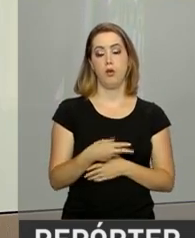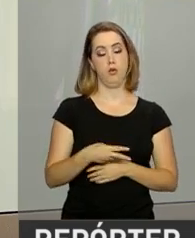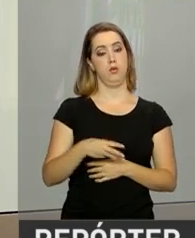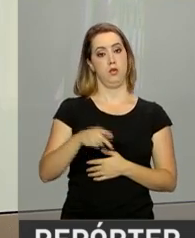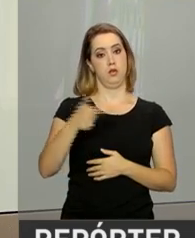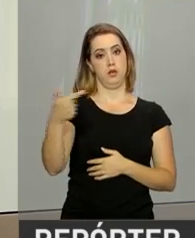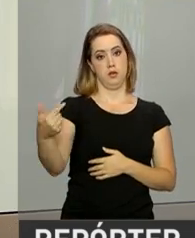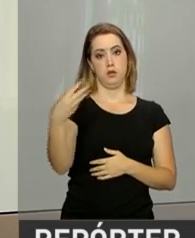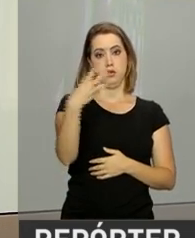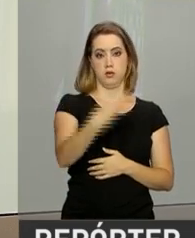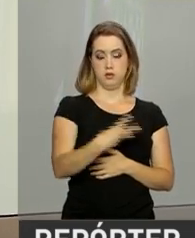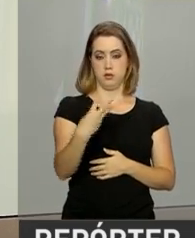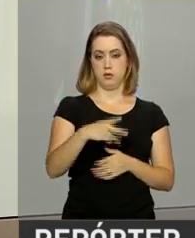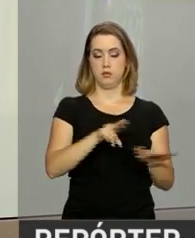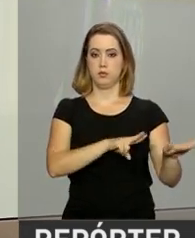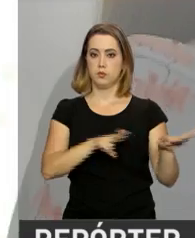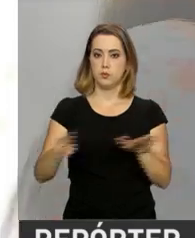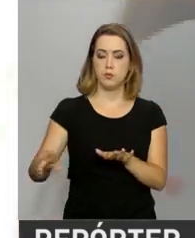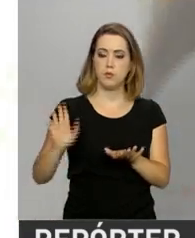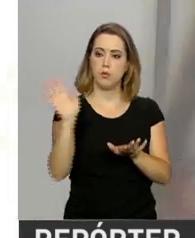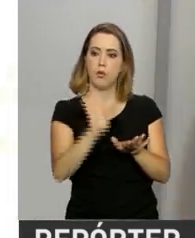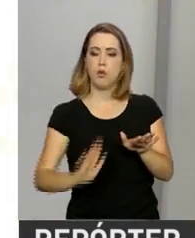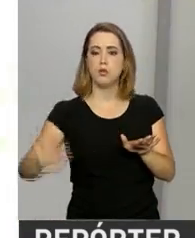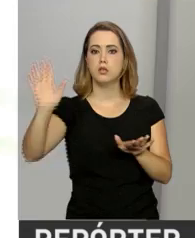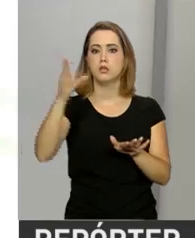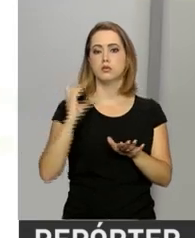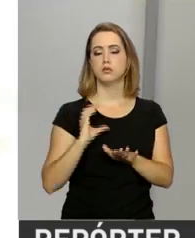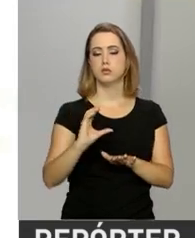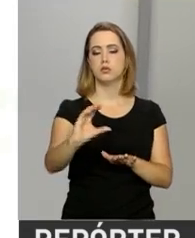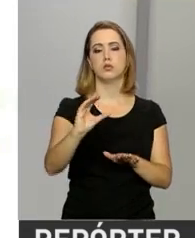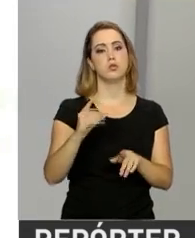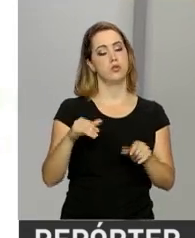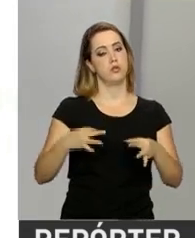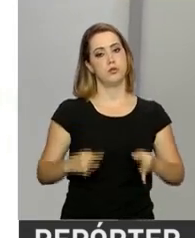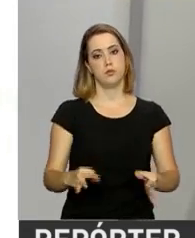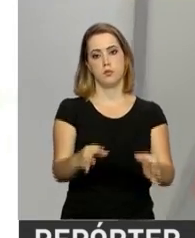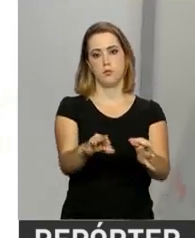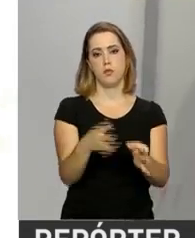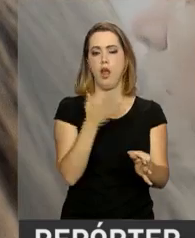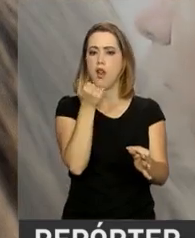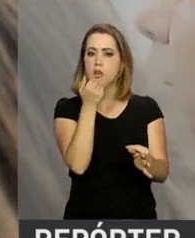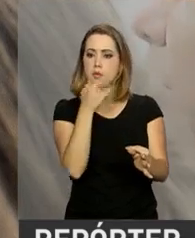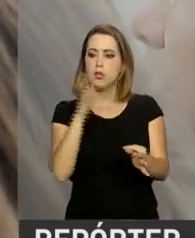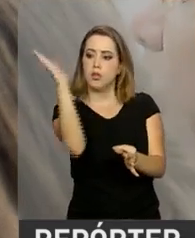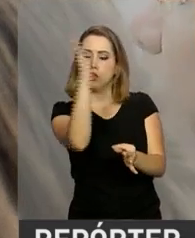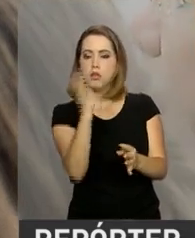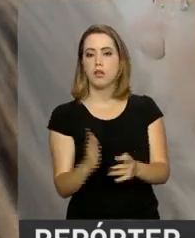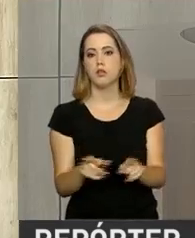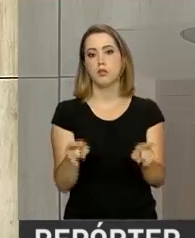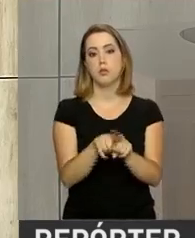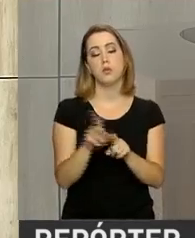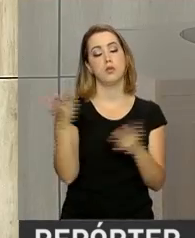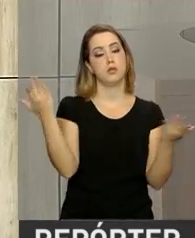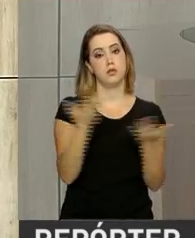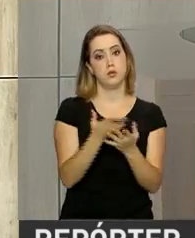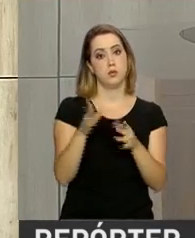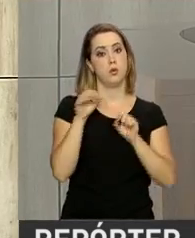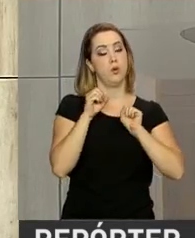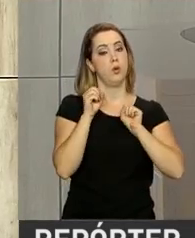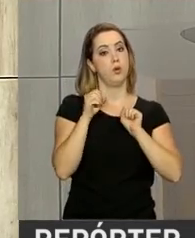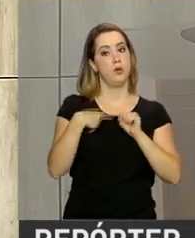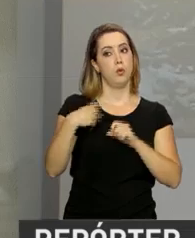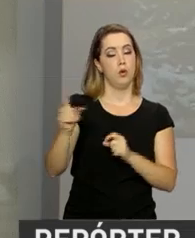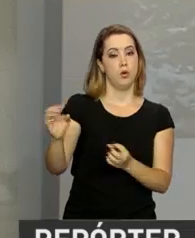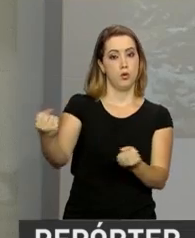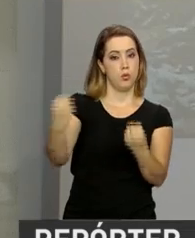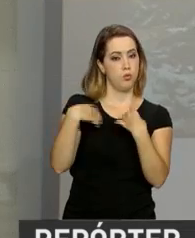Semana Nacional de Ciência e Tecnologia o tema desse ano é Ciência alimentando o Brasil que segue uma decisão da Organização das Nações